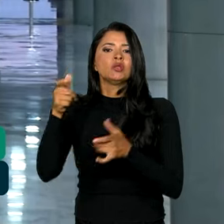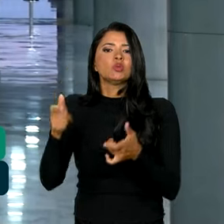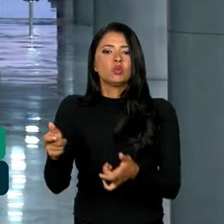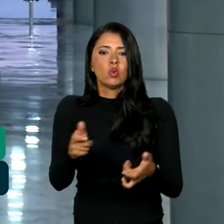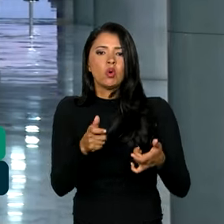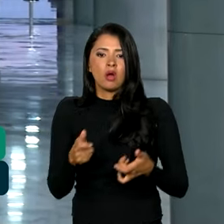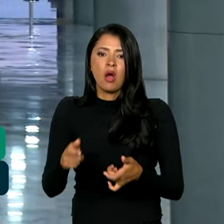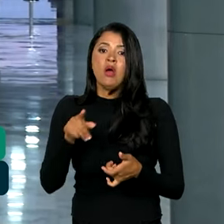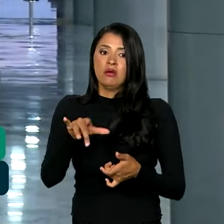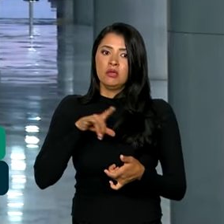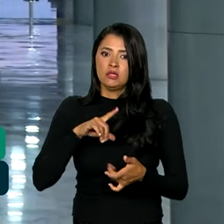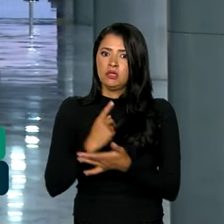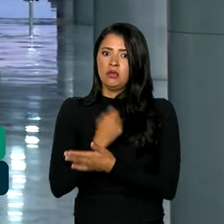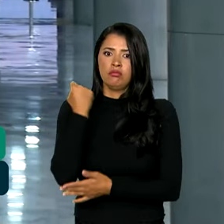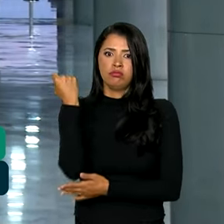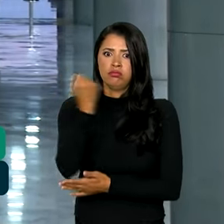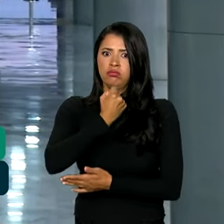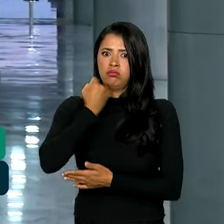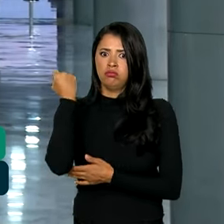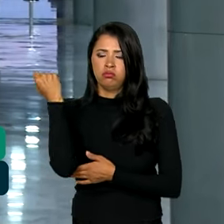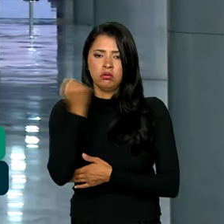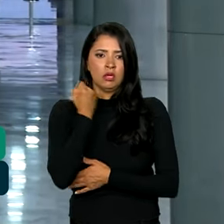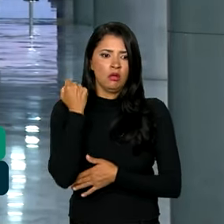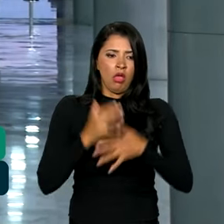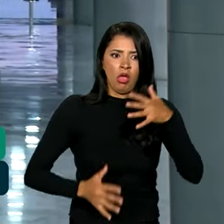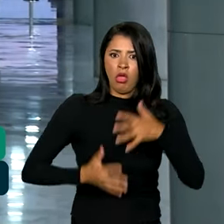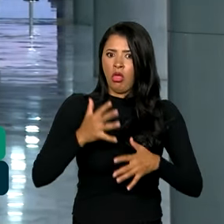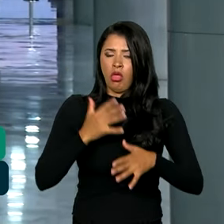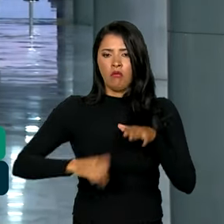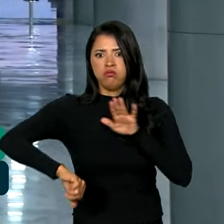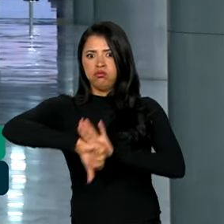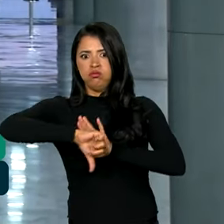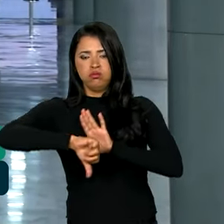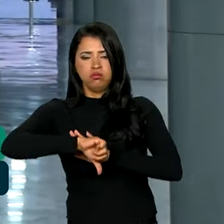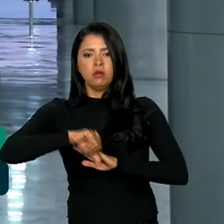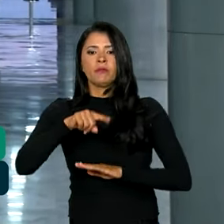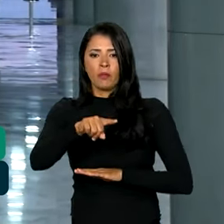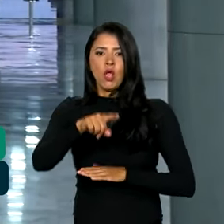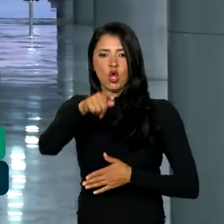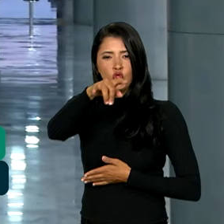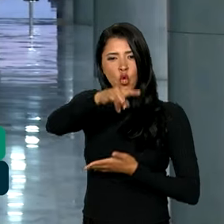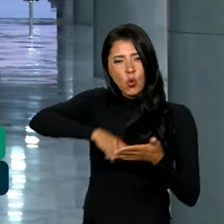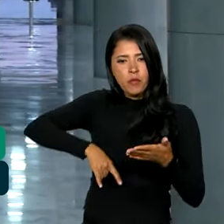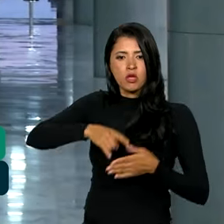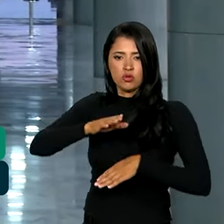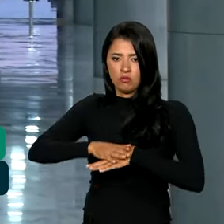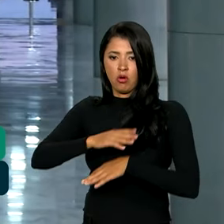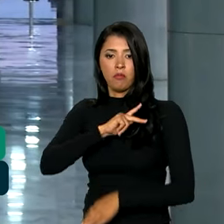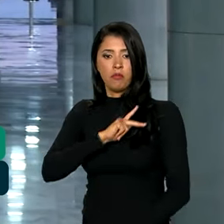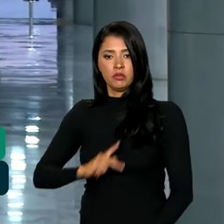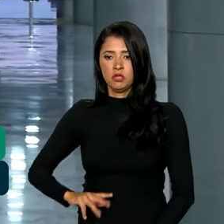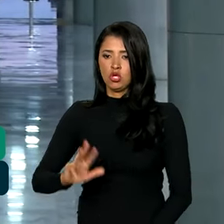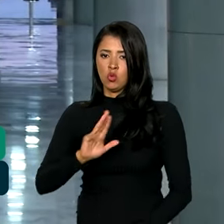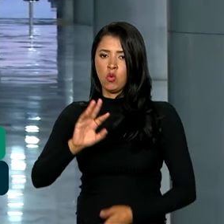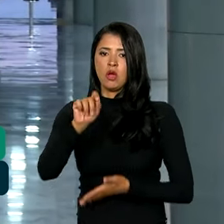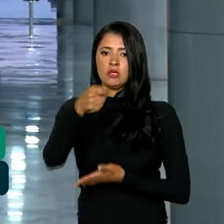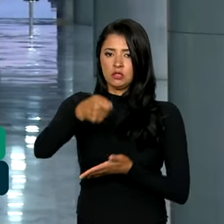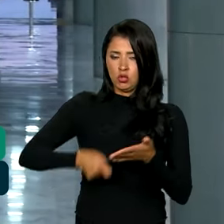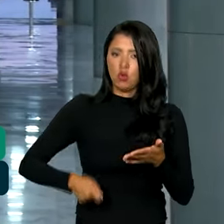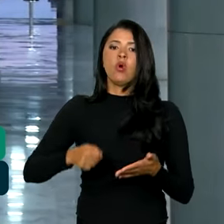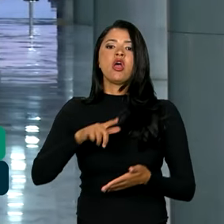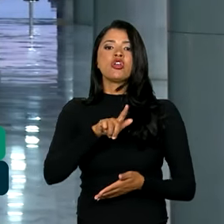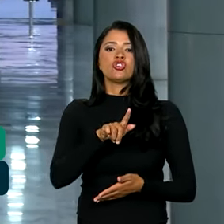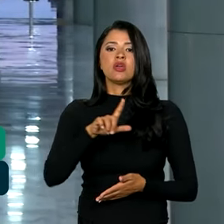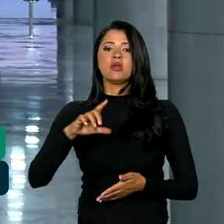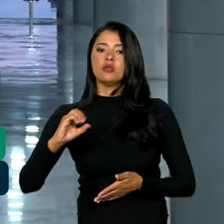em graves situações de perturbação da ordem. O documento assinado por Lula estabelece que a GLO vai até